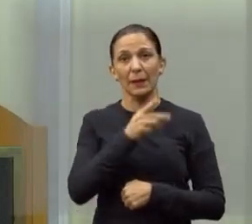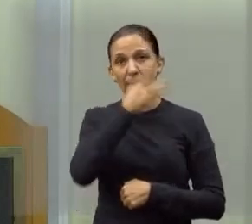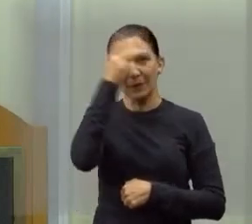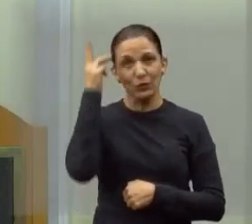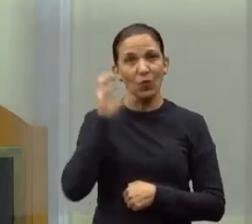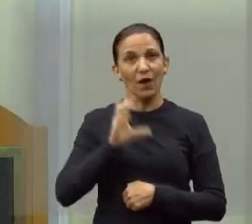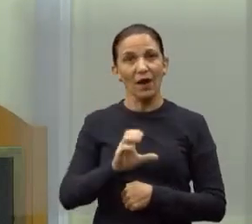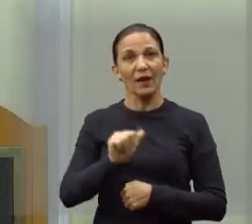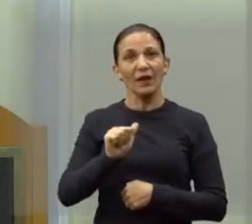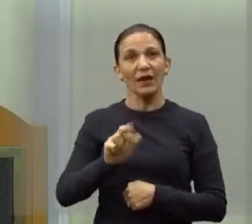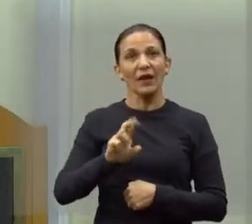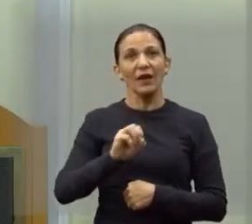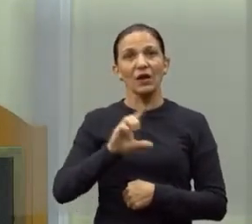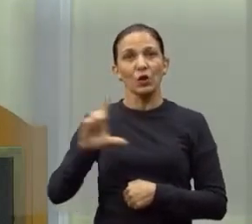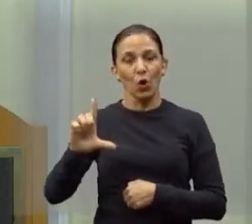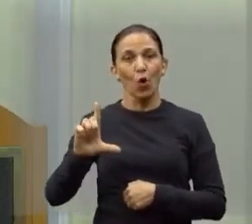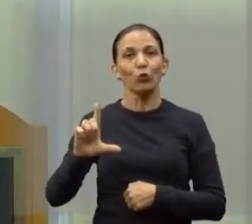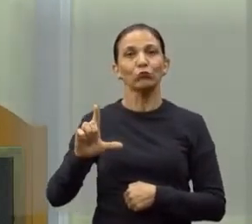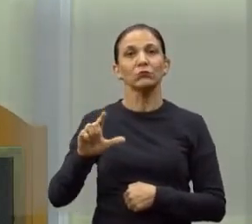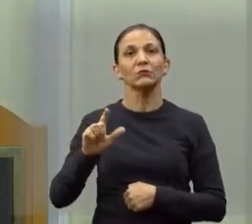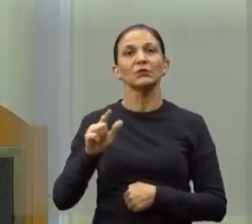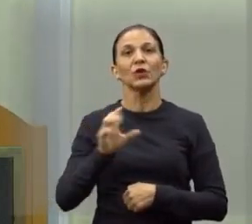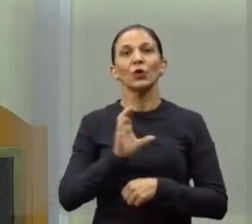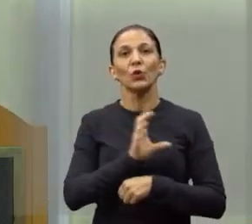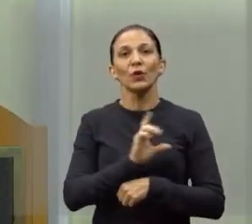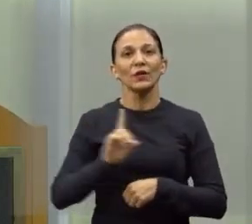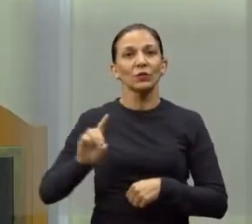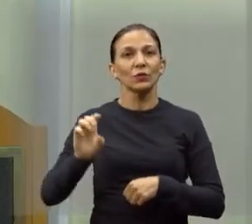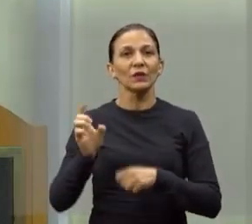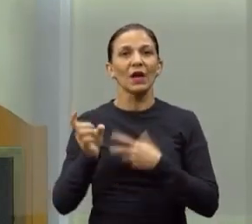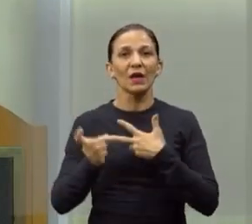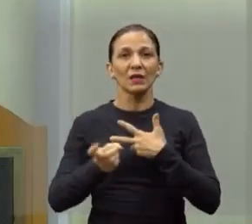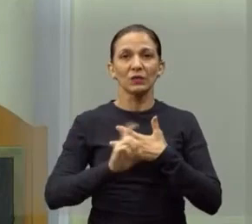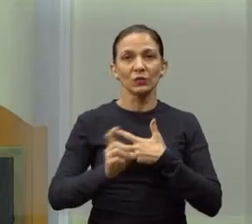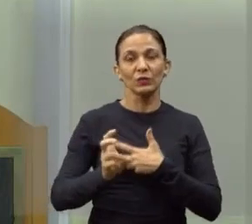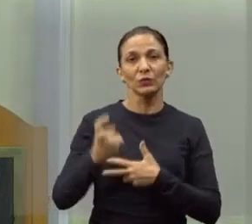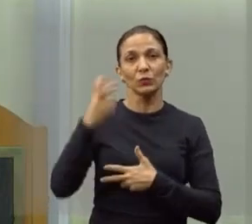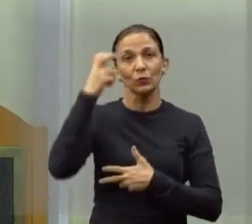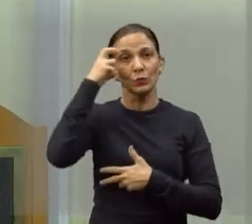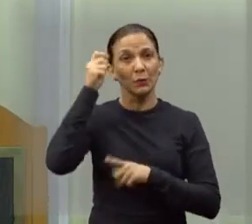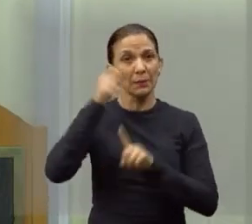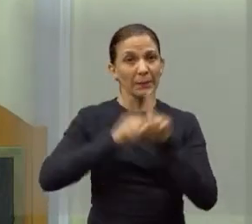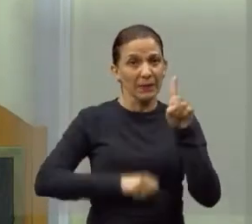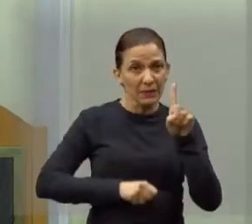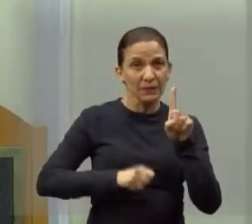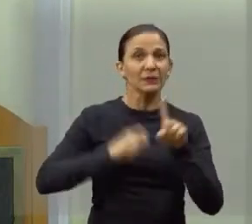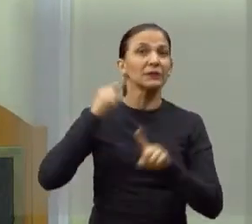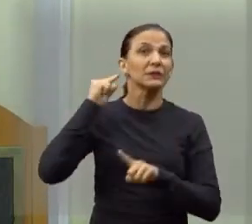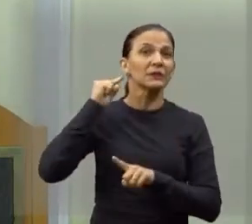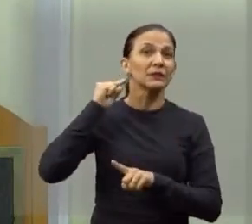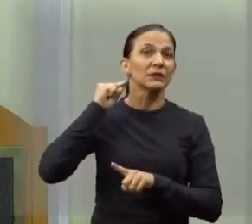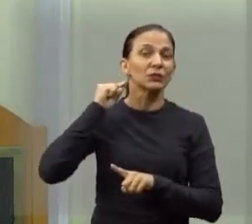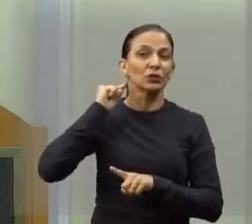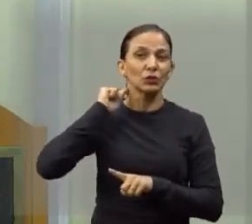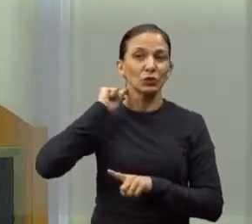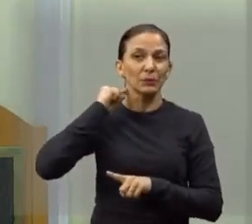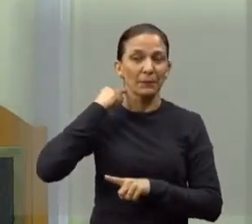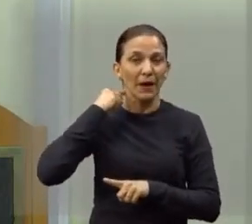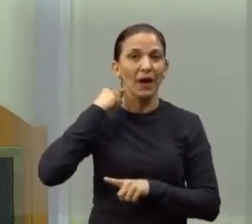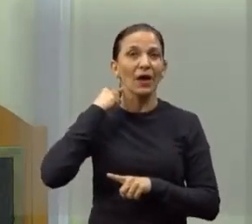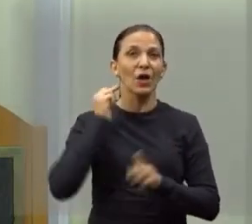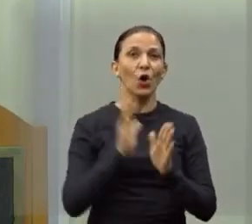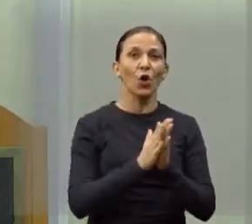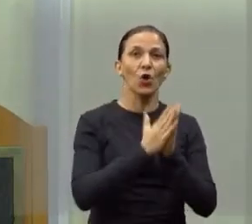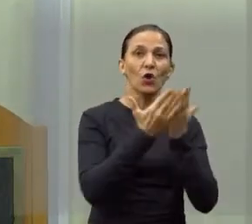que é a nossa coordenadora executiva de cultura, e estamos programando, no mês de maio, vários lançamentos de livros